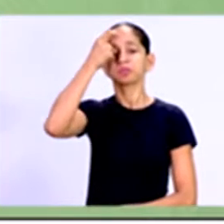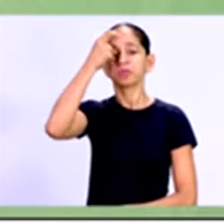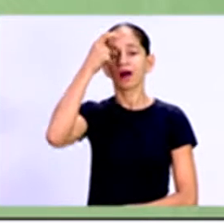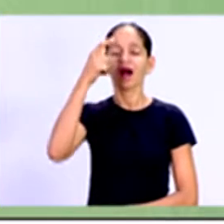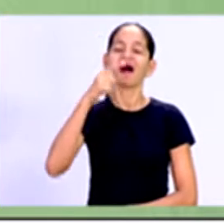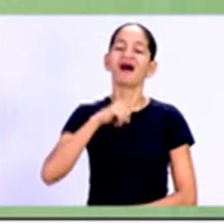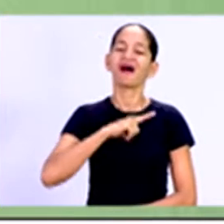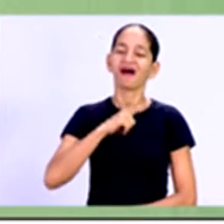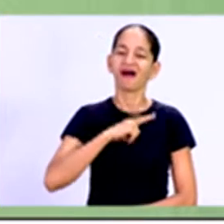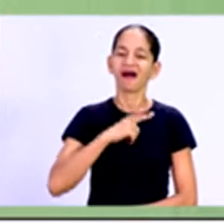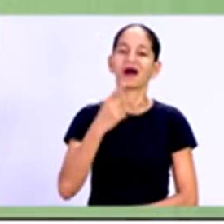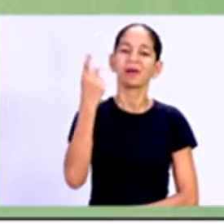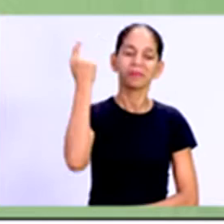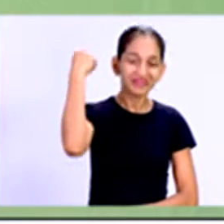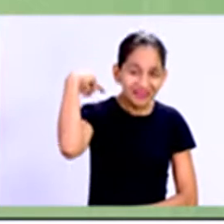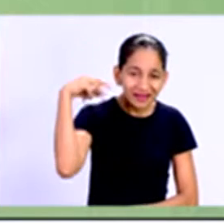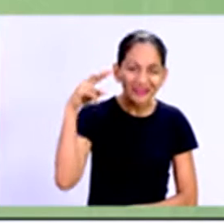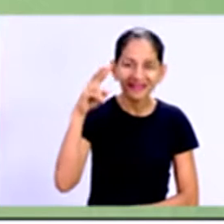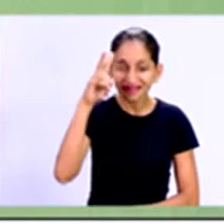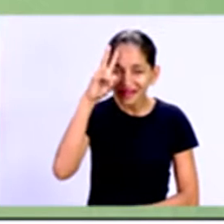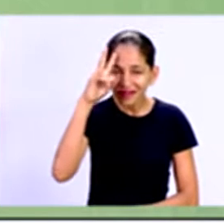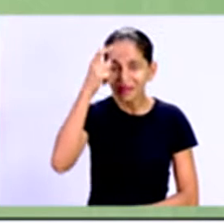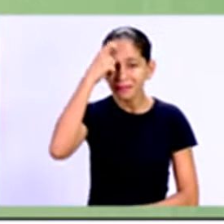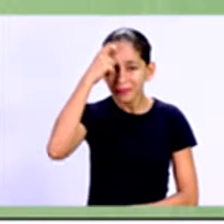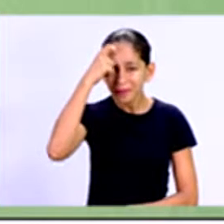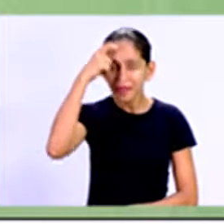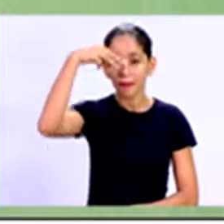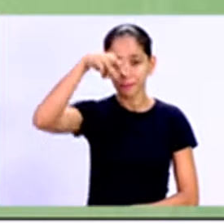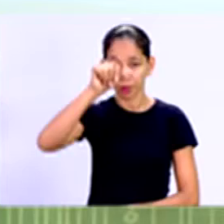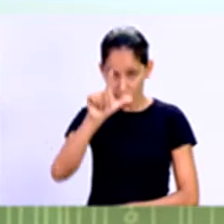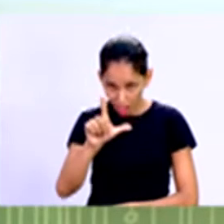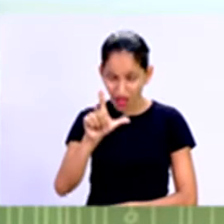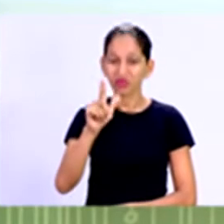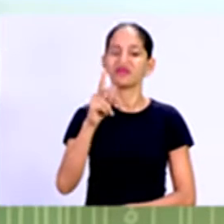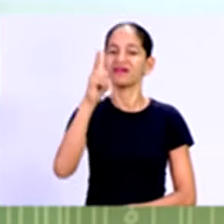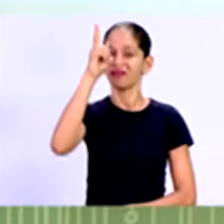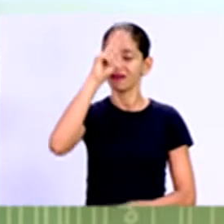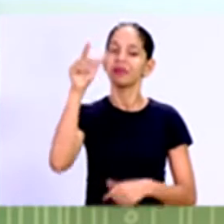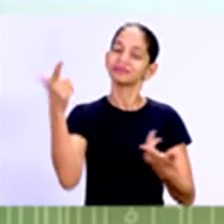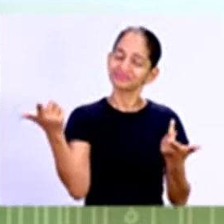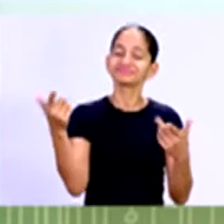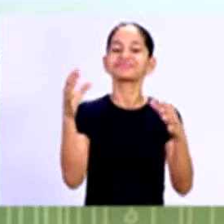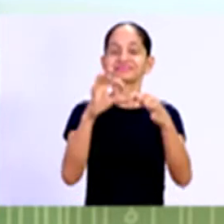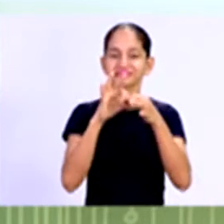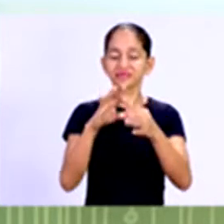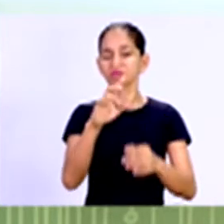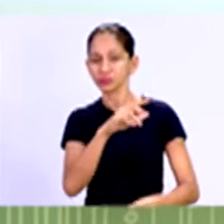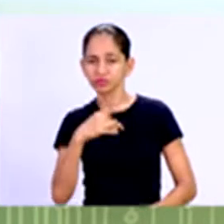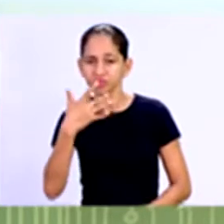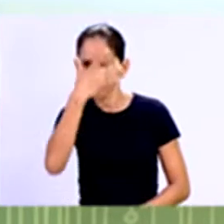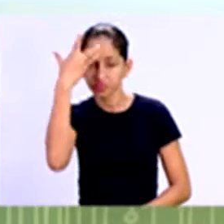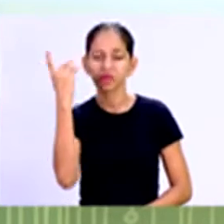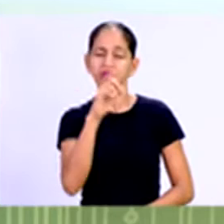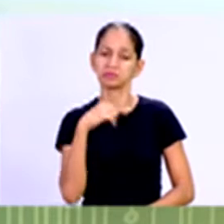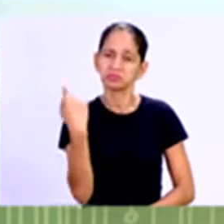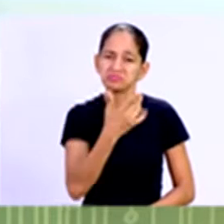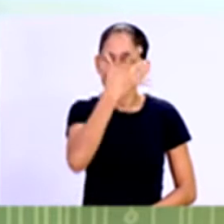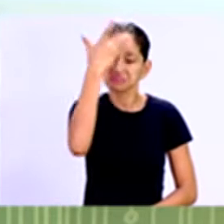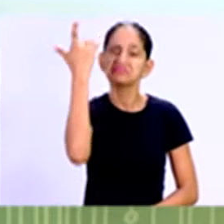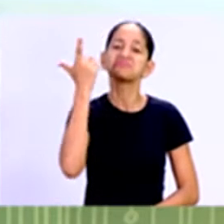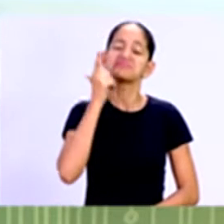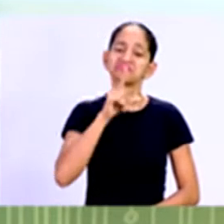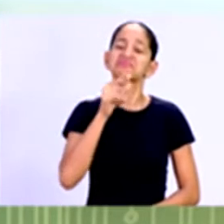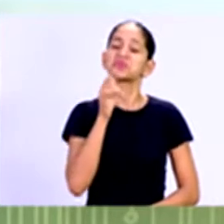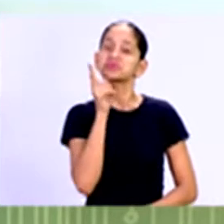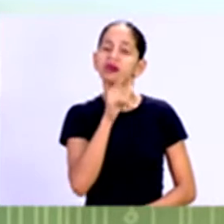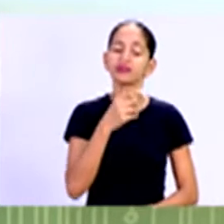né, na aula passada nós falamos da consciência moral. Nós colocamos que todos nós temos a capacidade de julgar